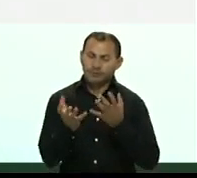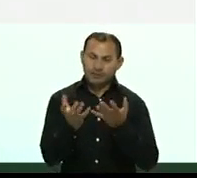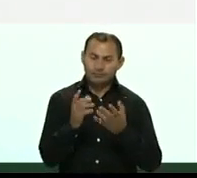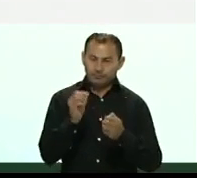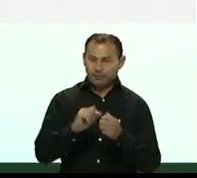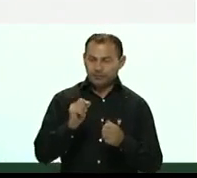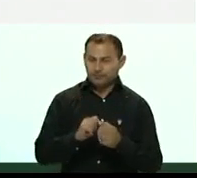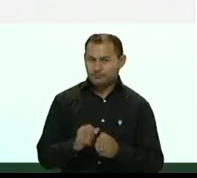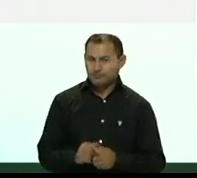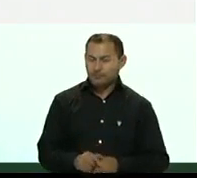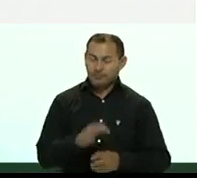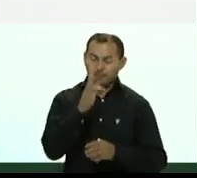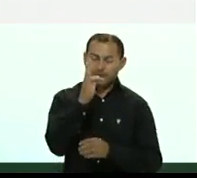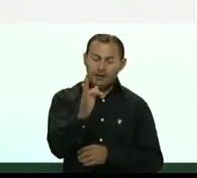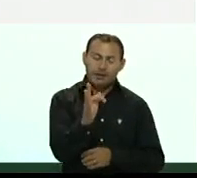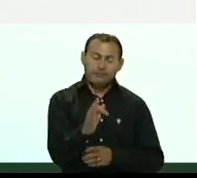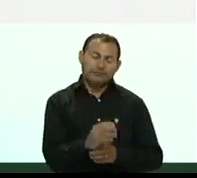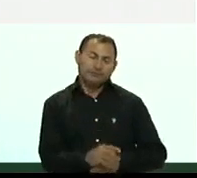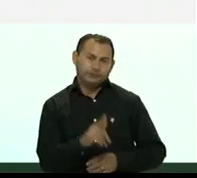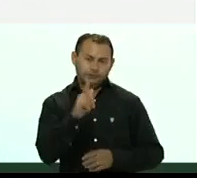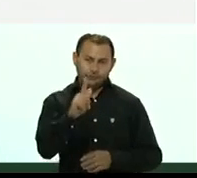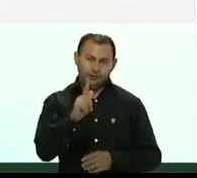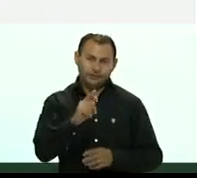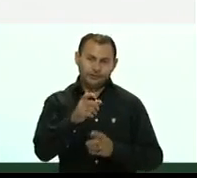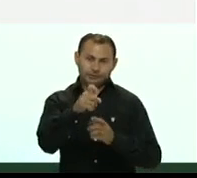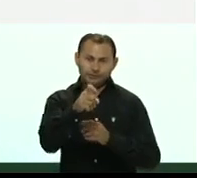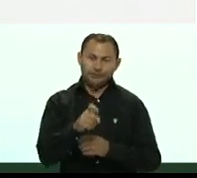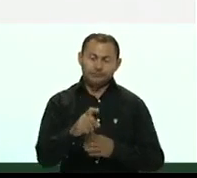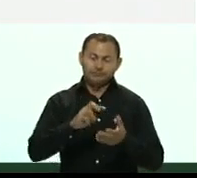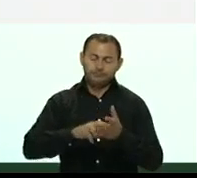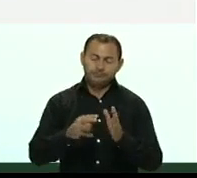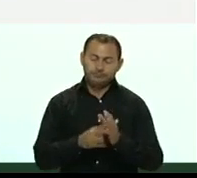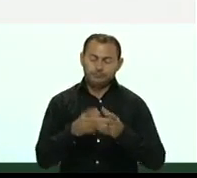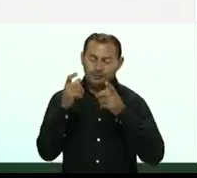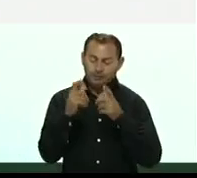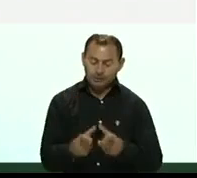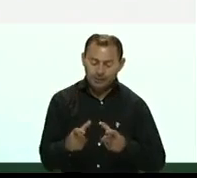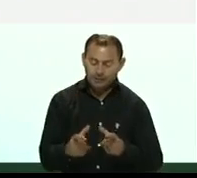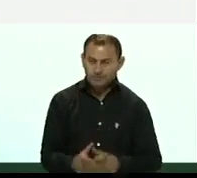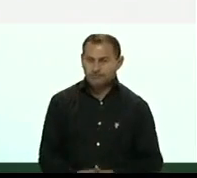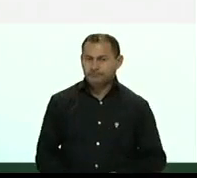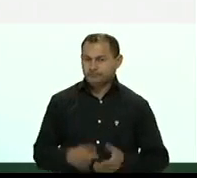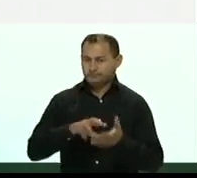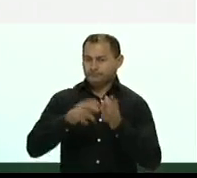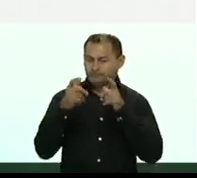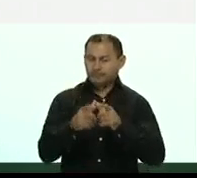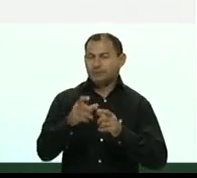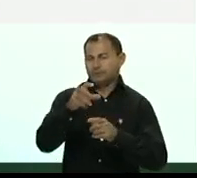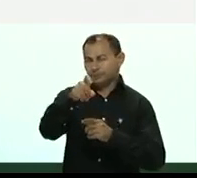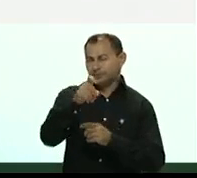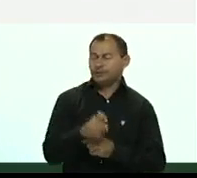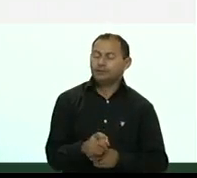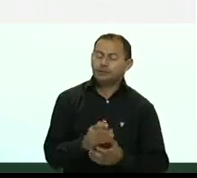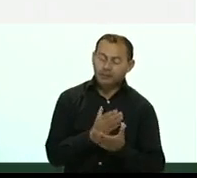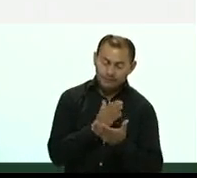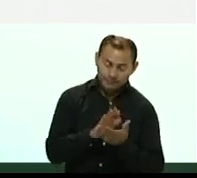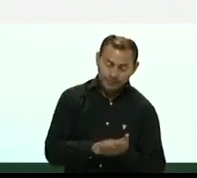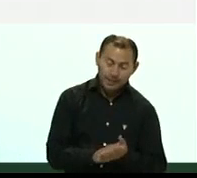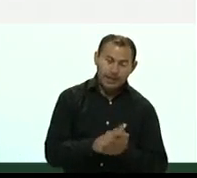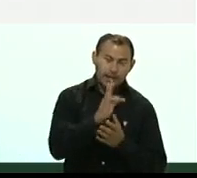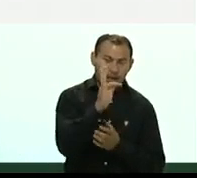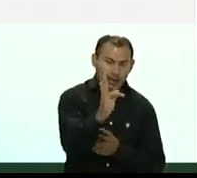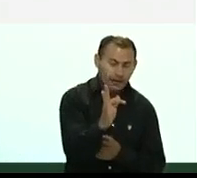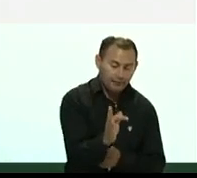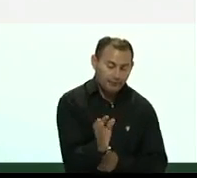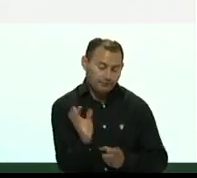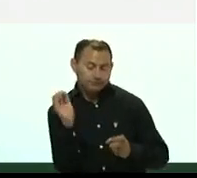fazer f da g de x, quer dizer que no lugar do x, lá na minha f, eu